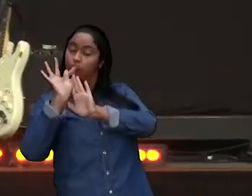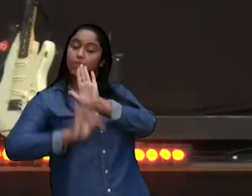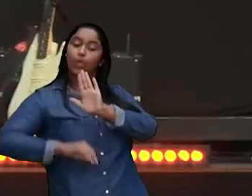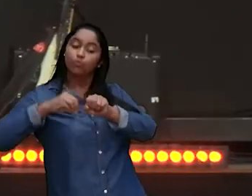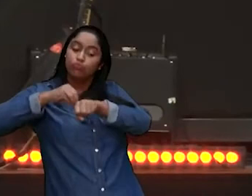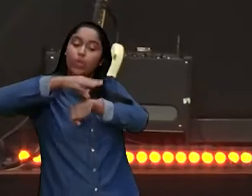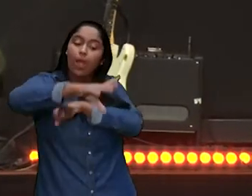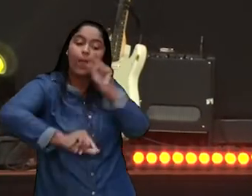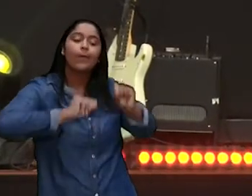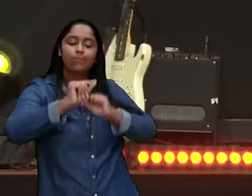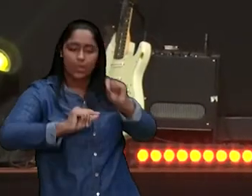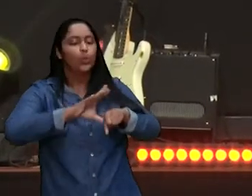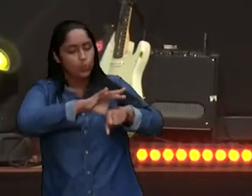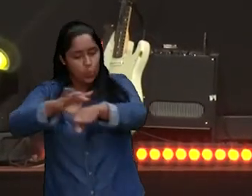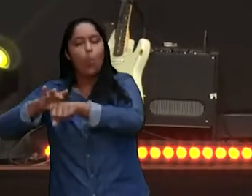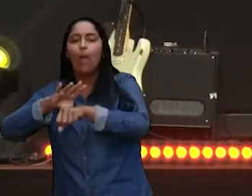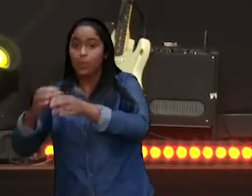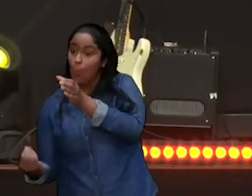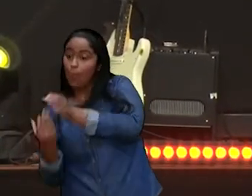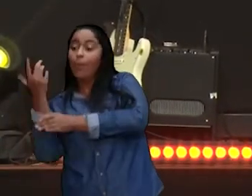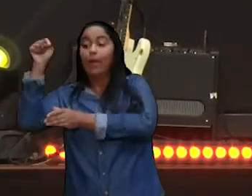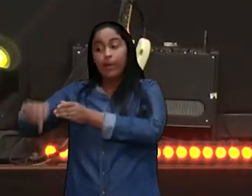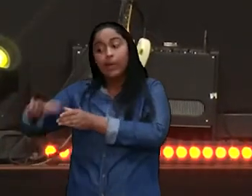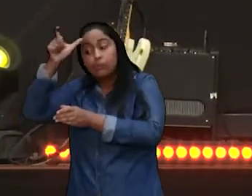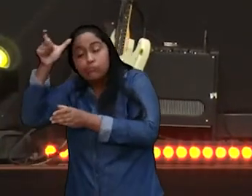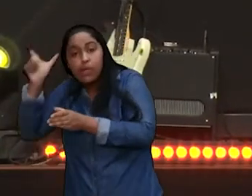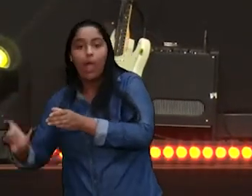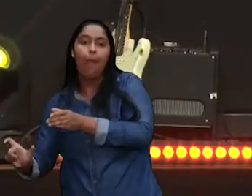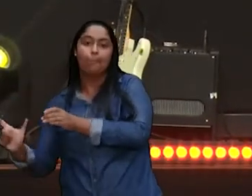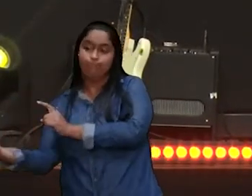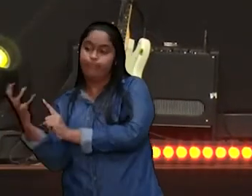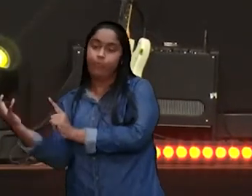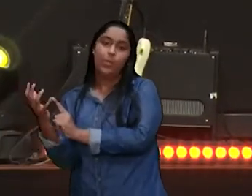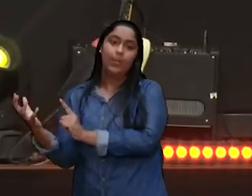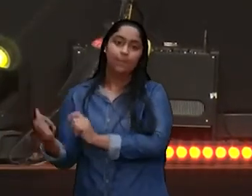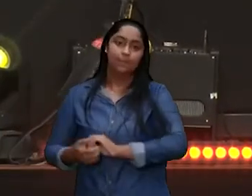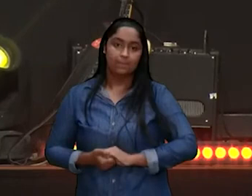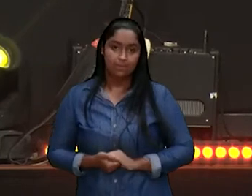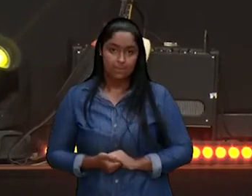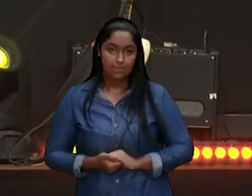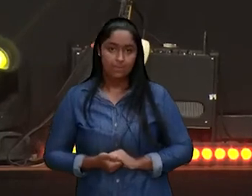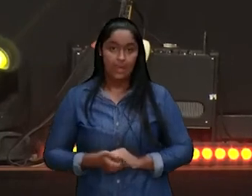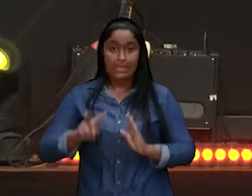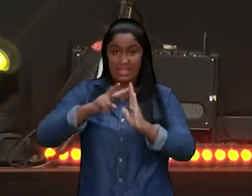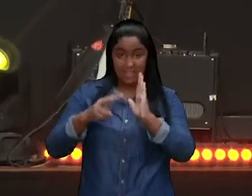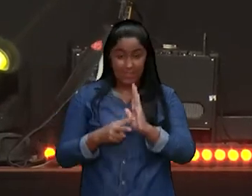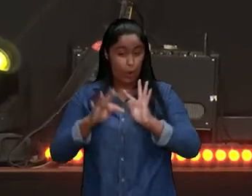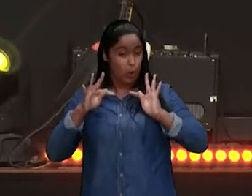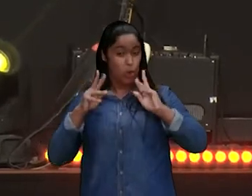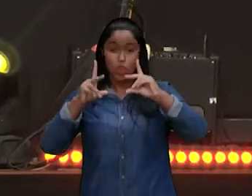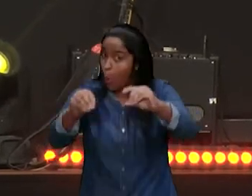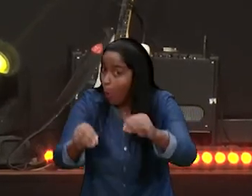que ação Demoníaca o texto diz que tem também não te toda é e quem tá entendendo